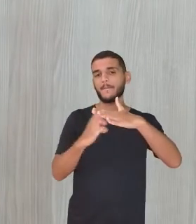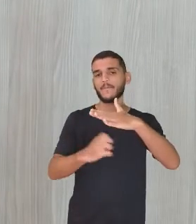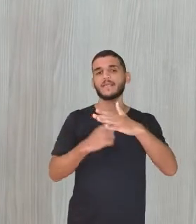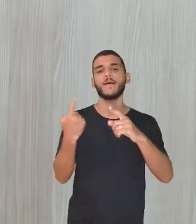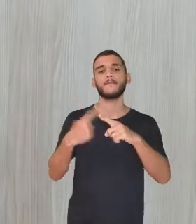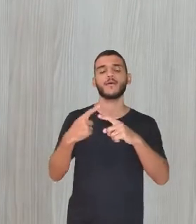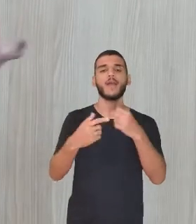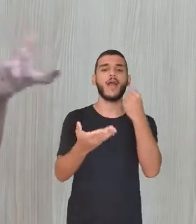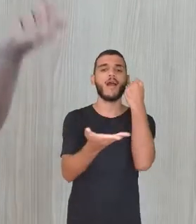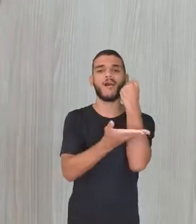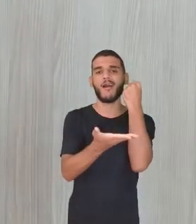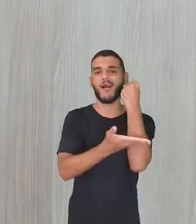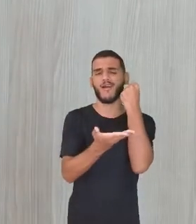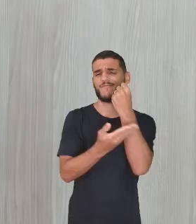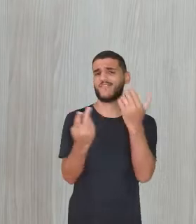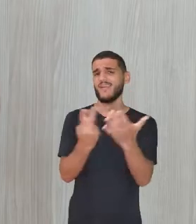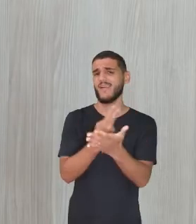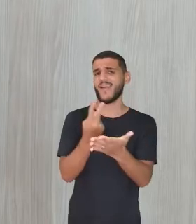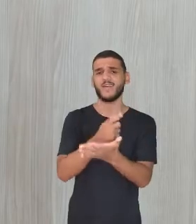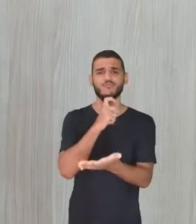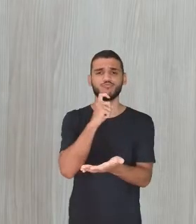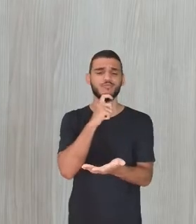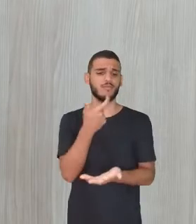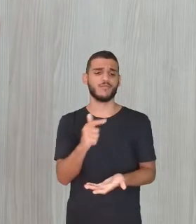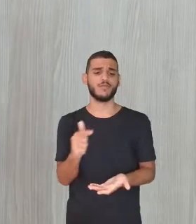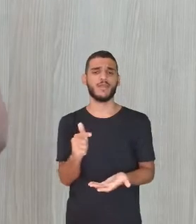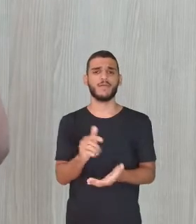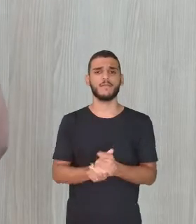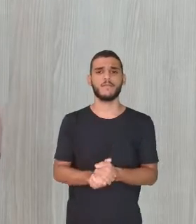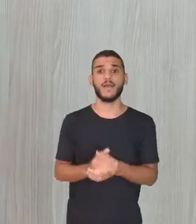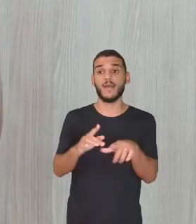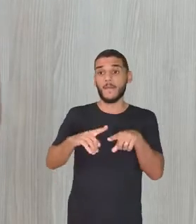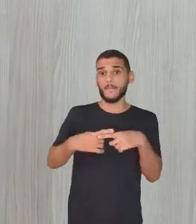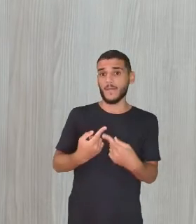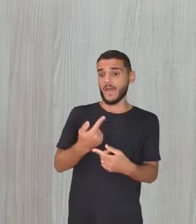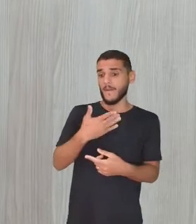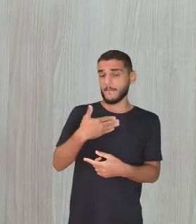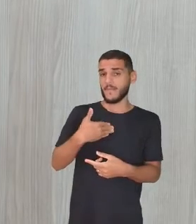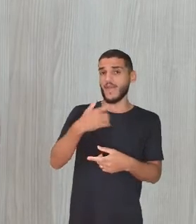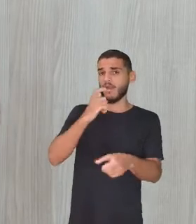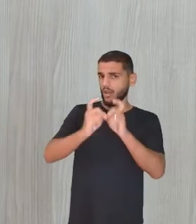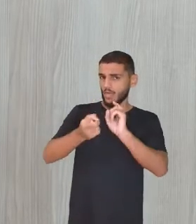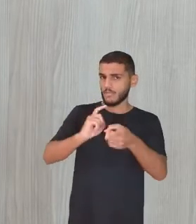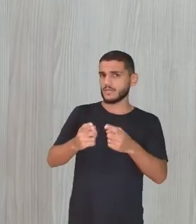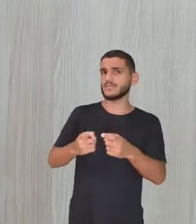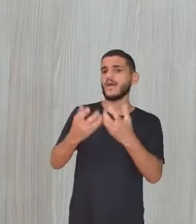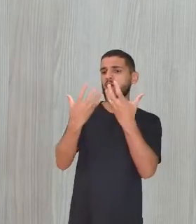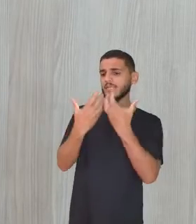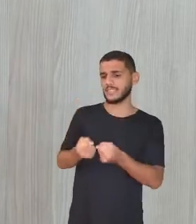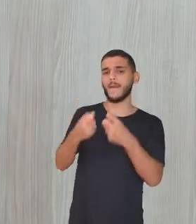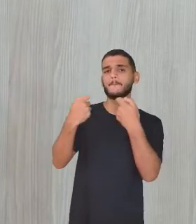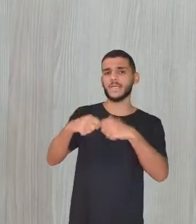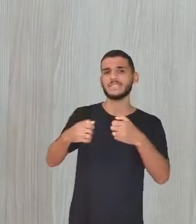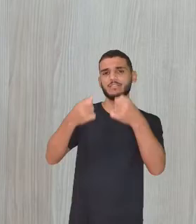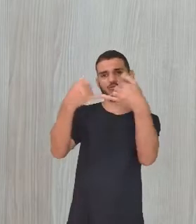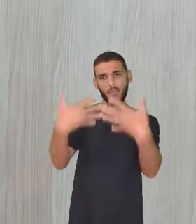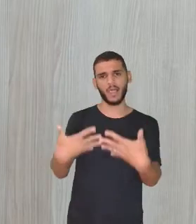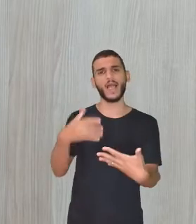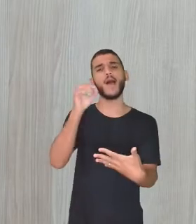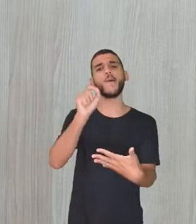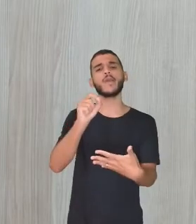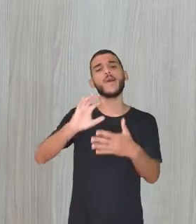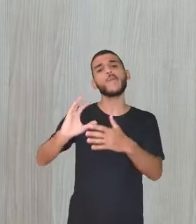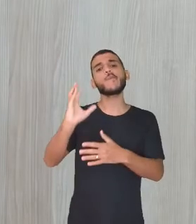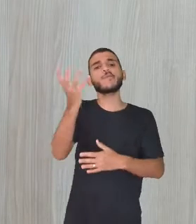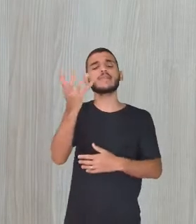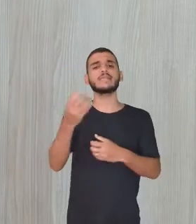gela. Então, para que a minha reclamação seja atendida, eu preciso explicar o que foi, eu